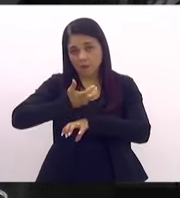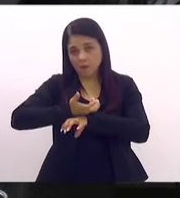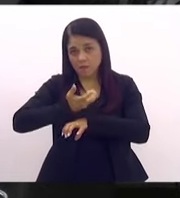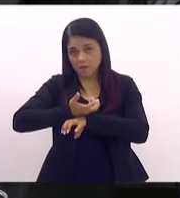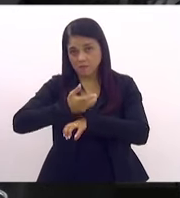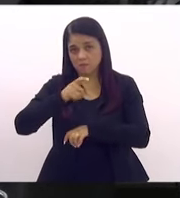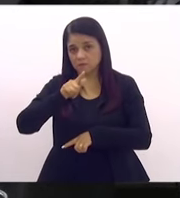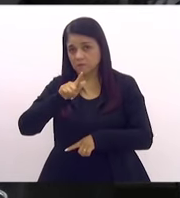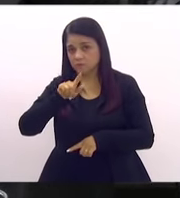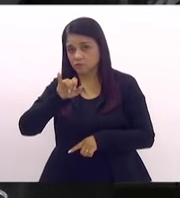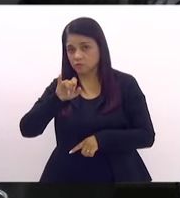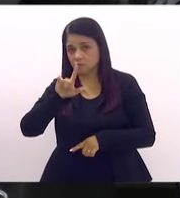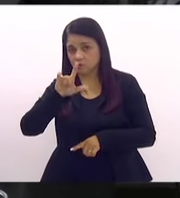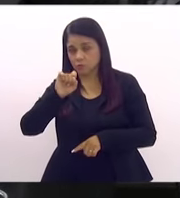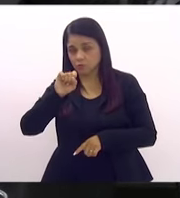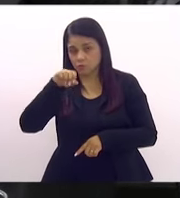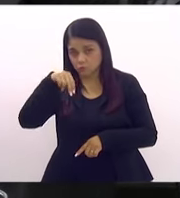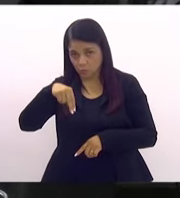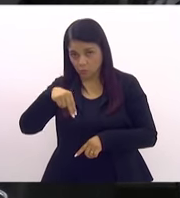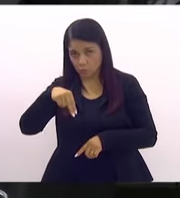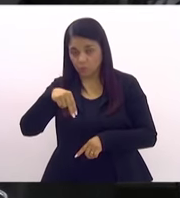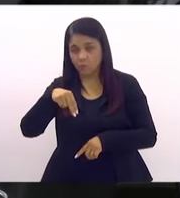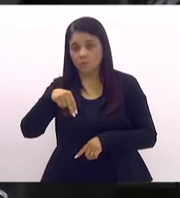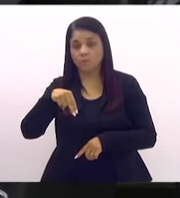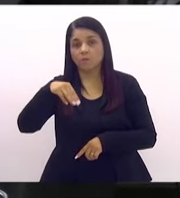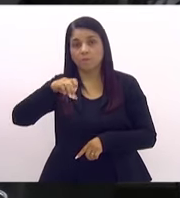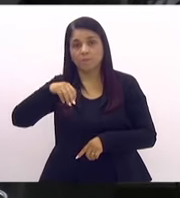que está lá